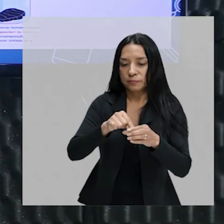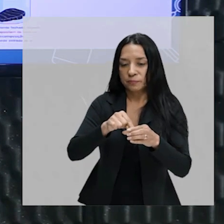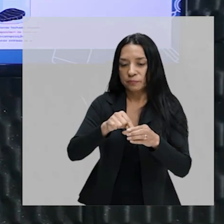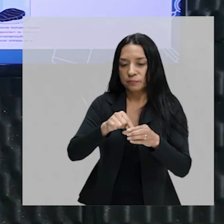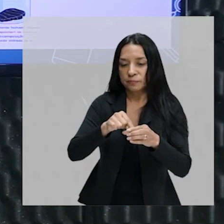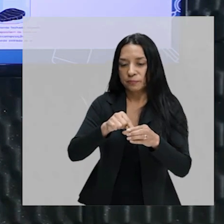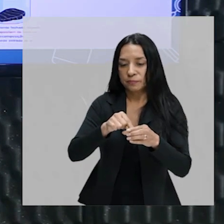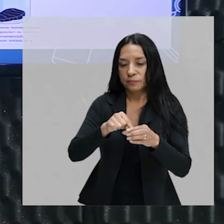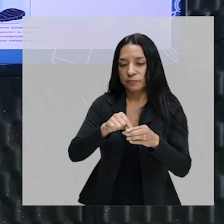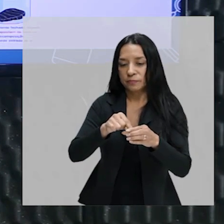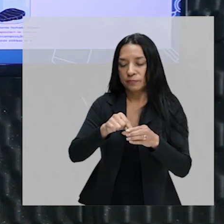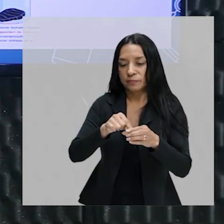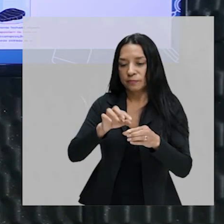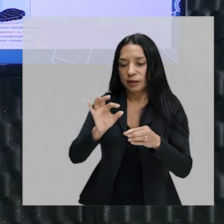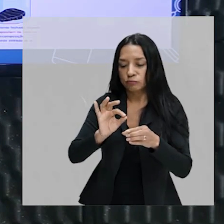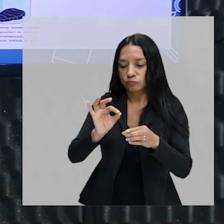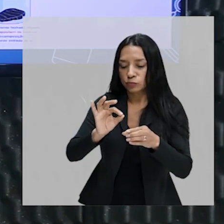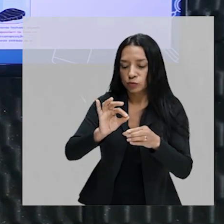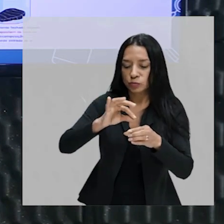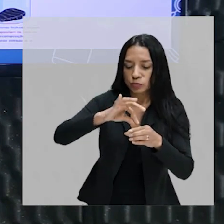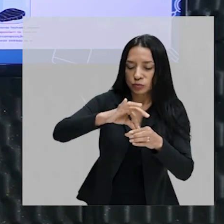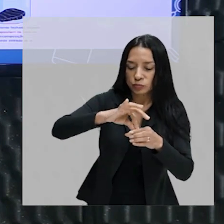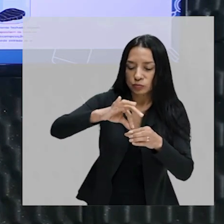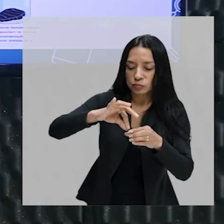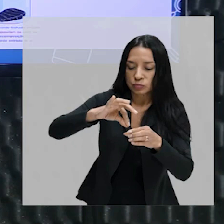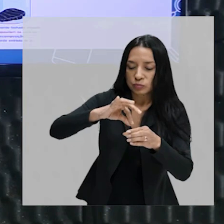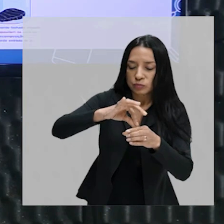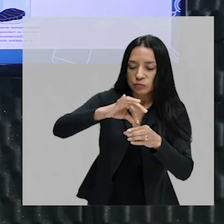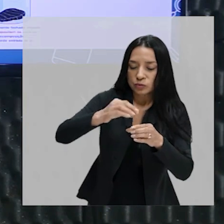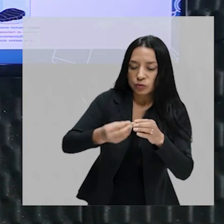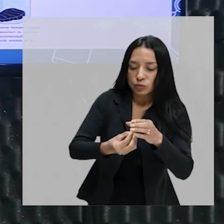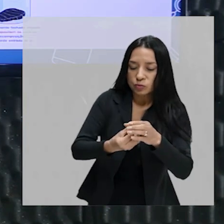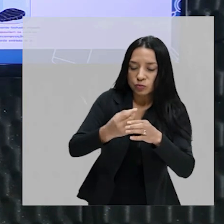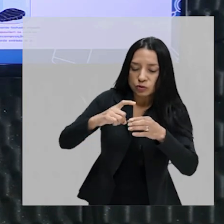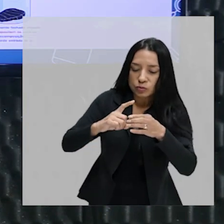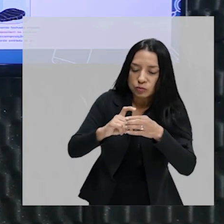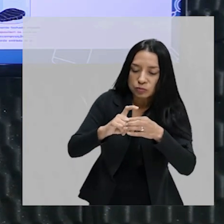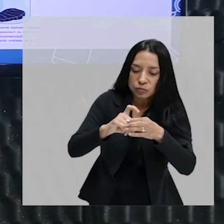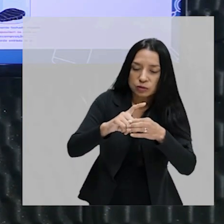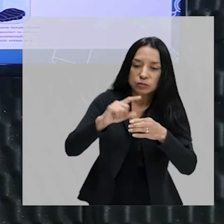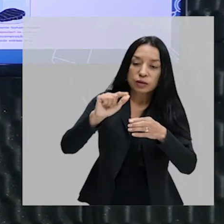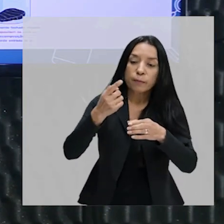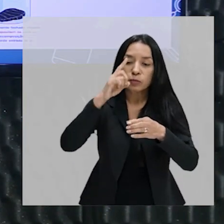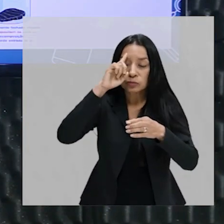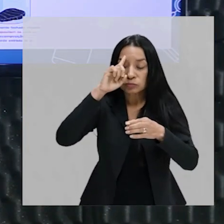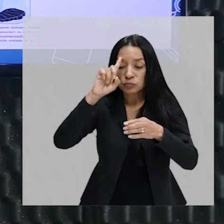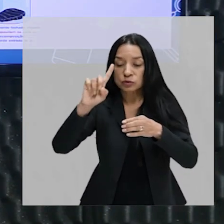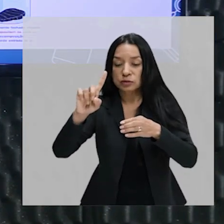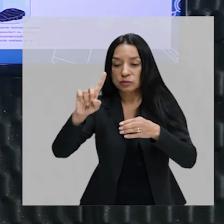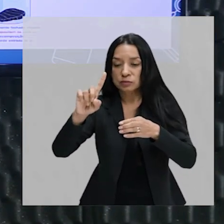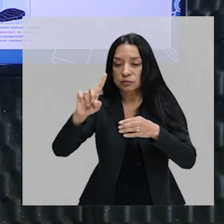moscas depositem os ovos na carne em decomposição surgindo as larvas após alguns dias aquele